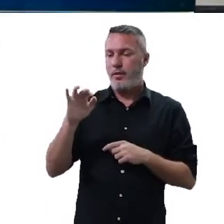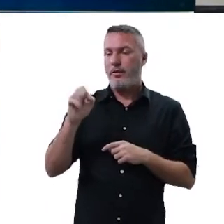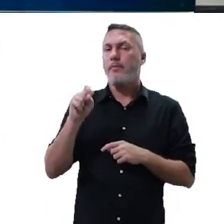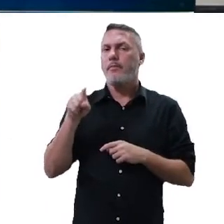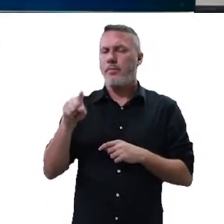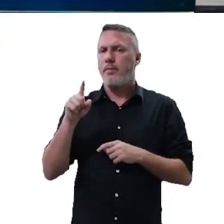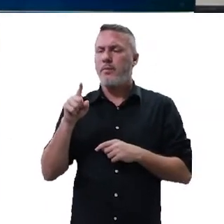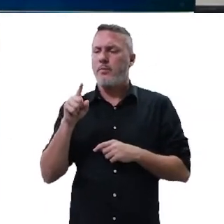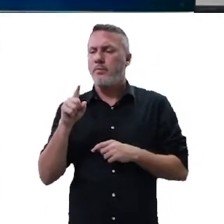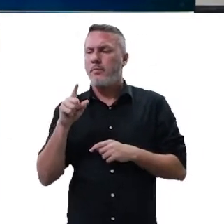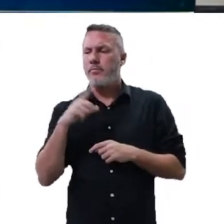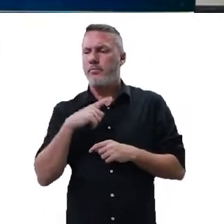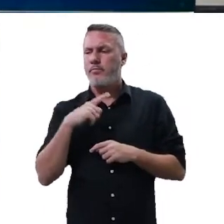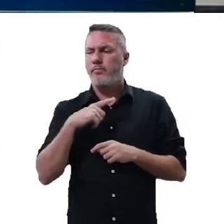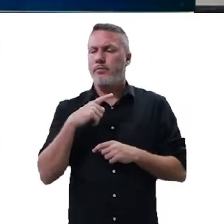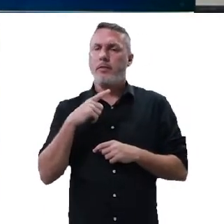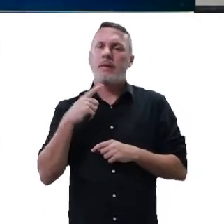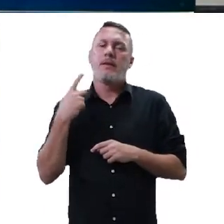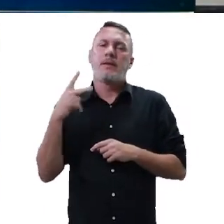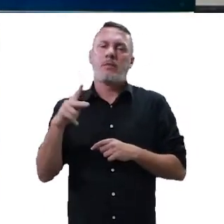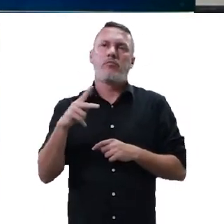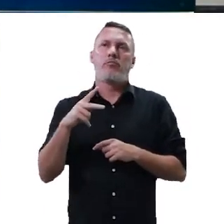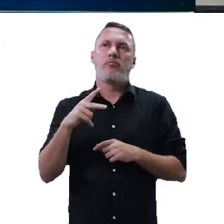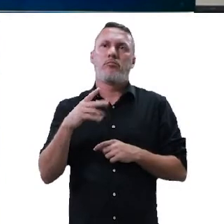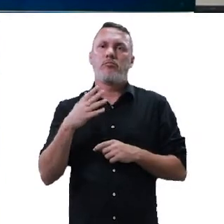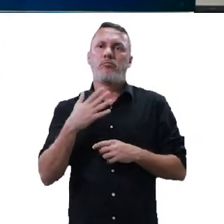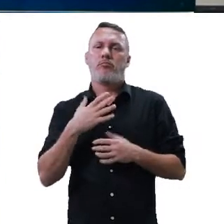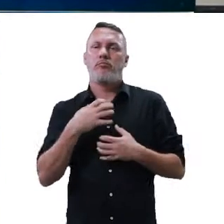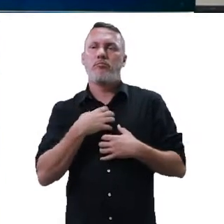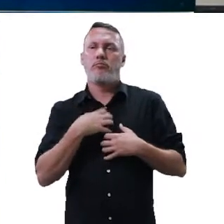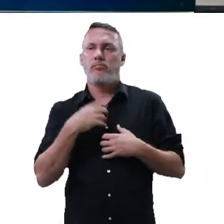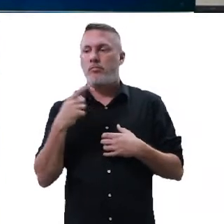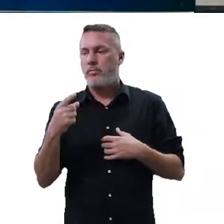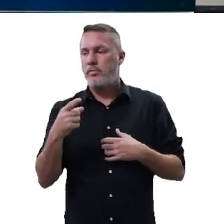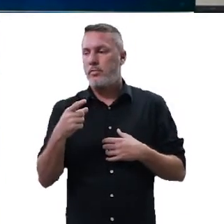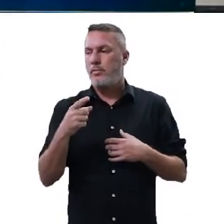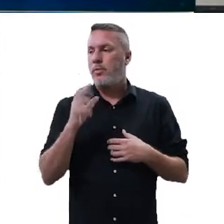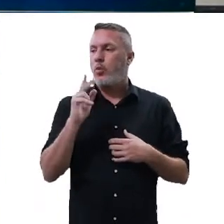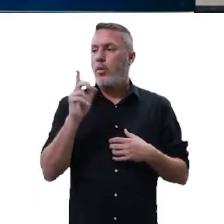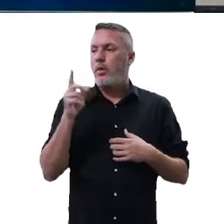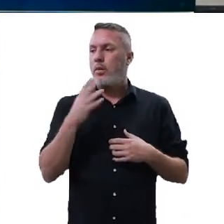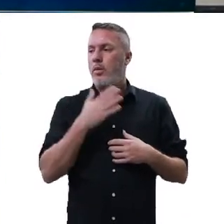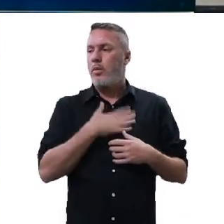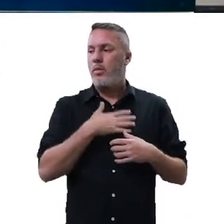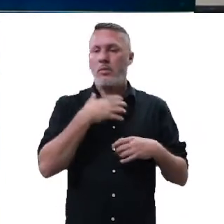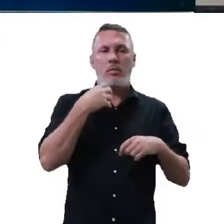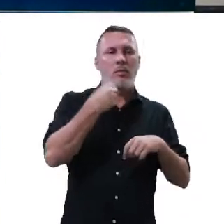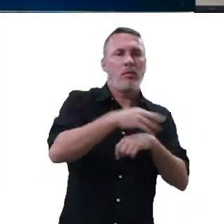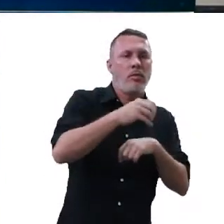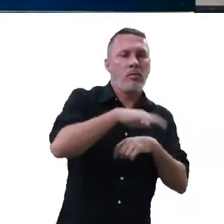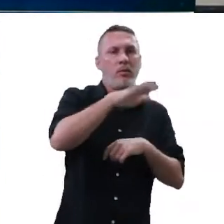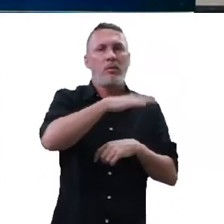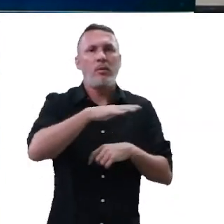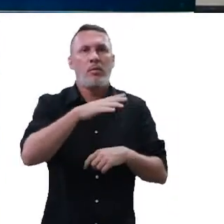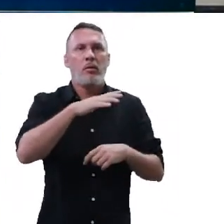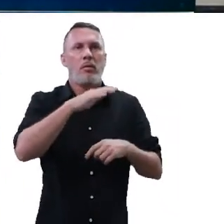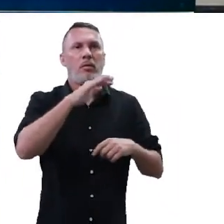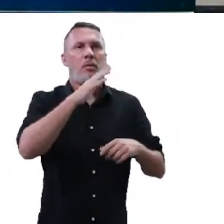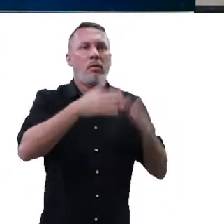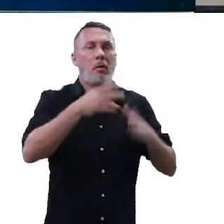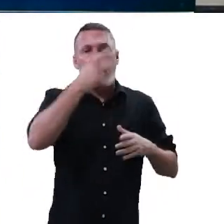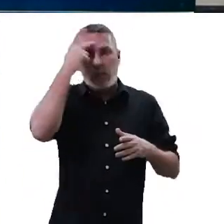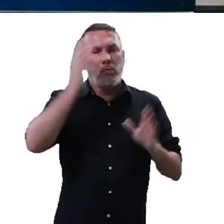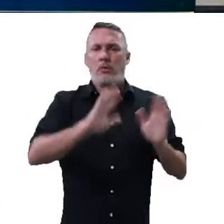ele é muito conhecido porque o método dele, gente, não significava em dar respostas prontas e acabadas para as